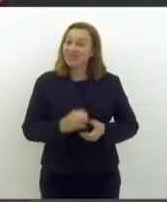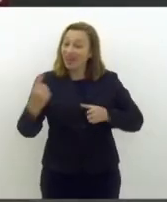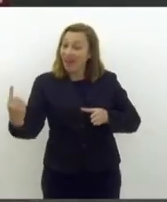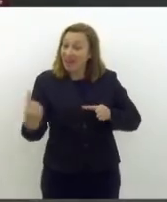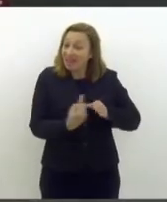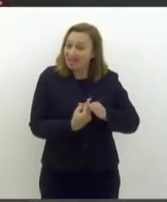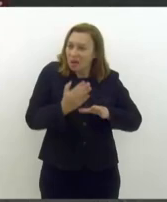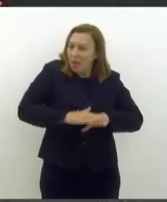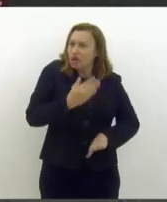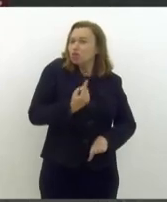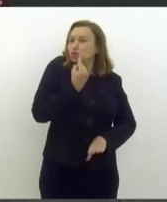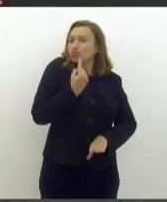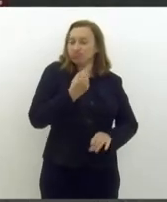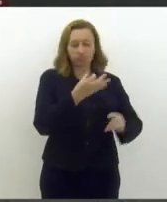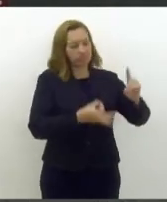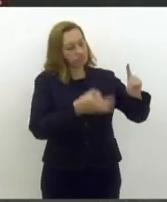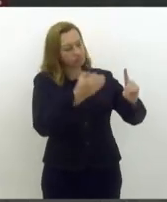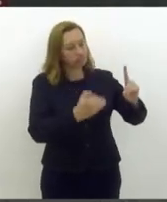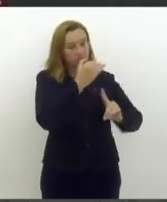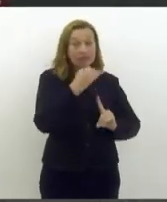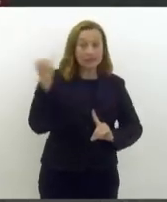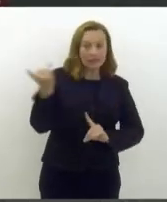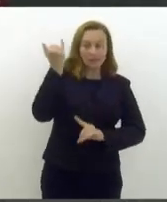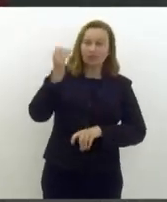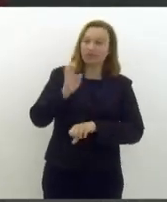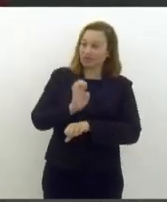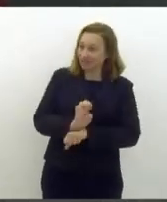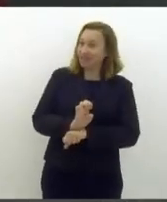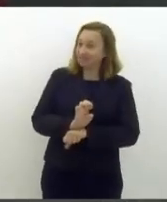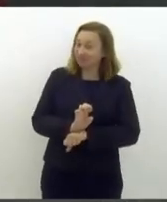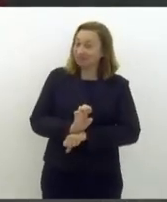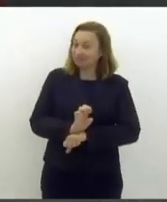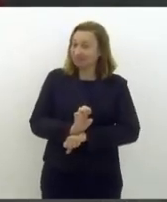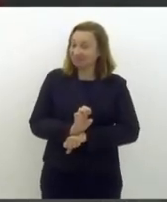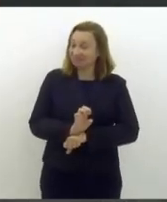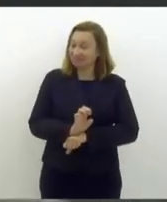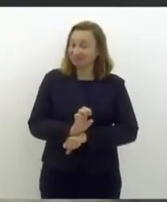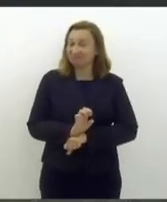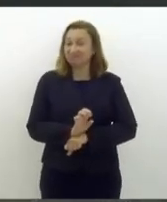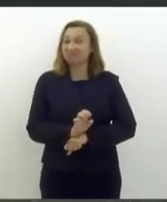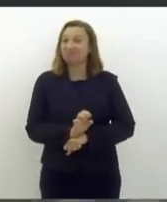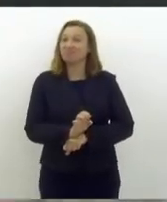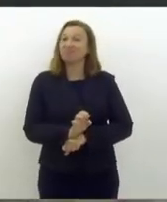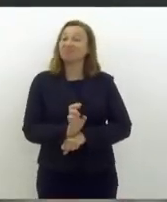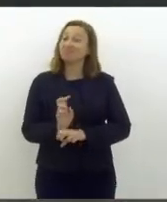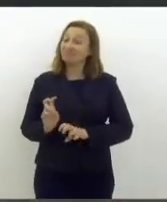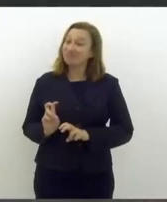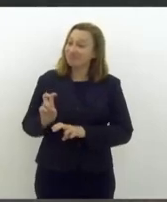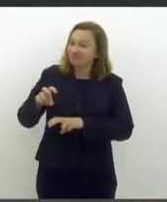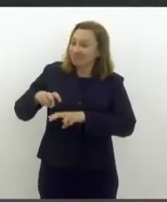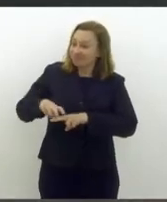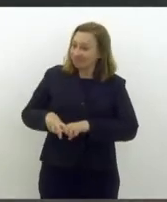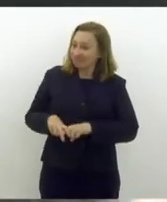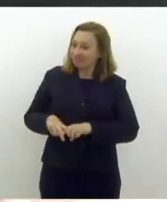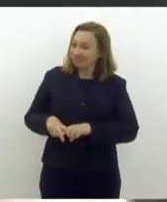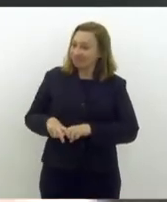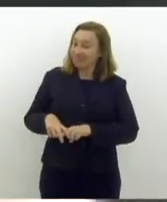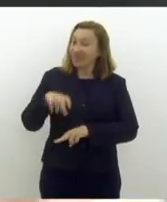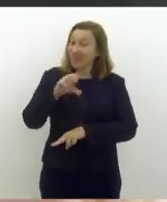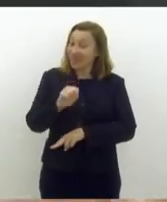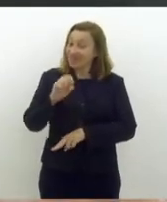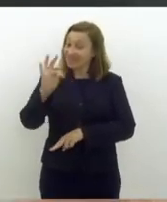Desembargador importante do nosso Estado para ter acento no nosso